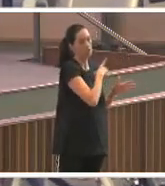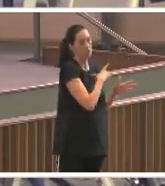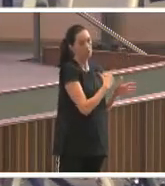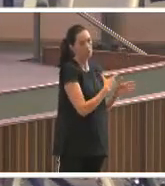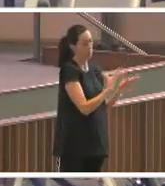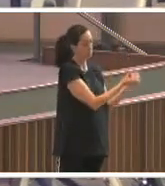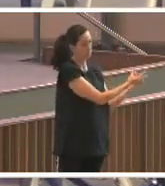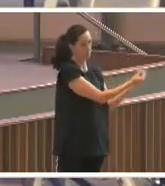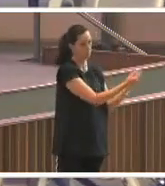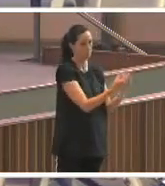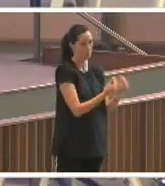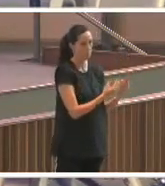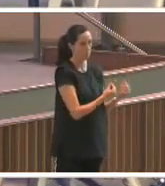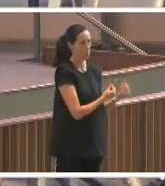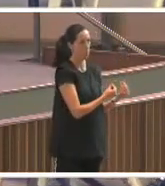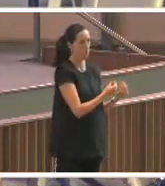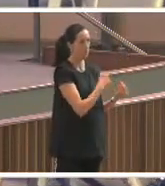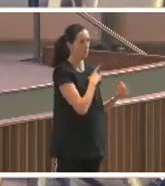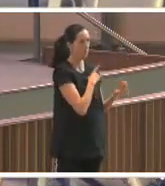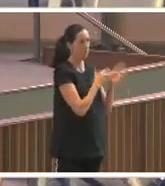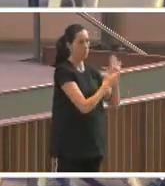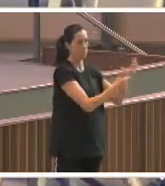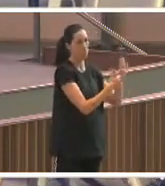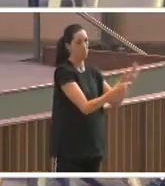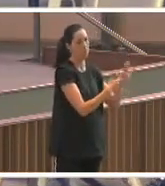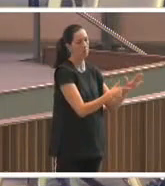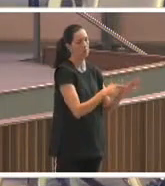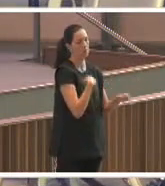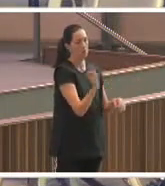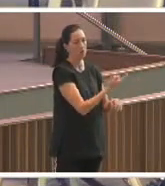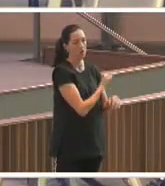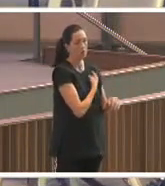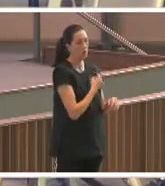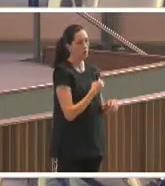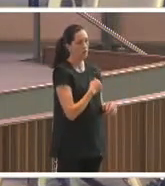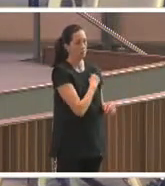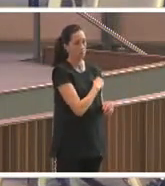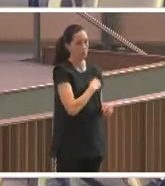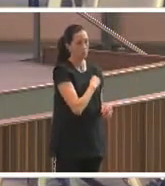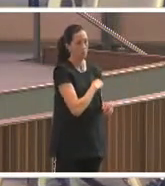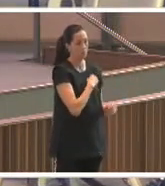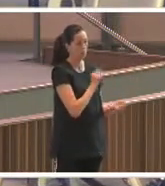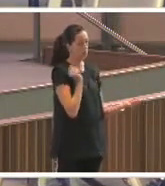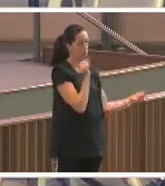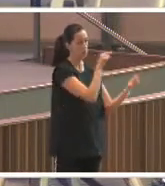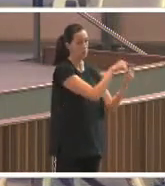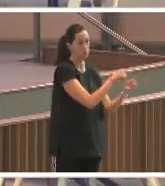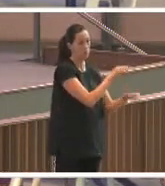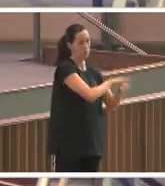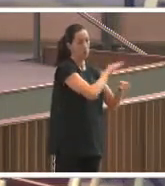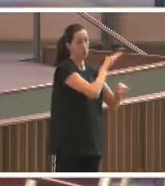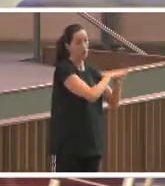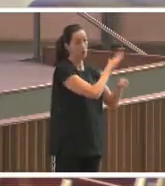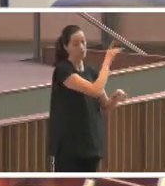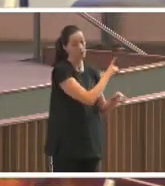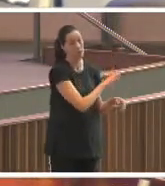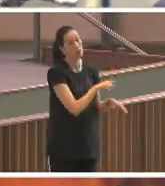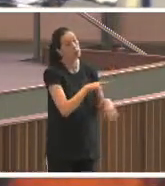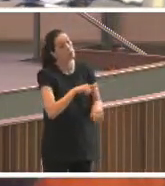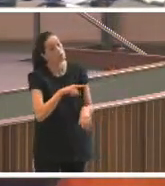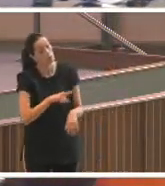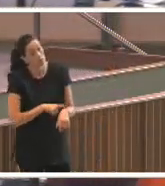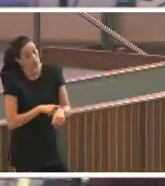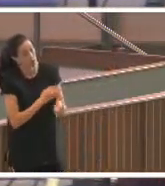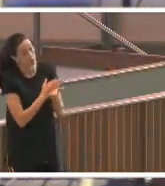assim mais expressivas da ação e da missão de cada pessoa. Mas na medida que a gente começou o trabalho com as